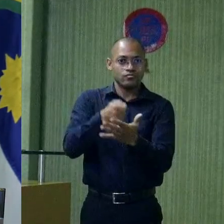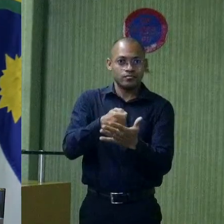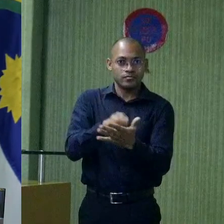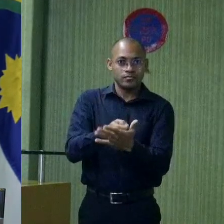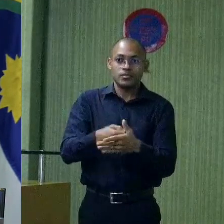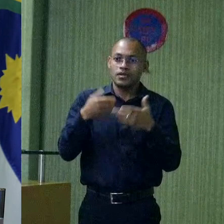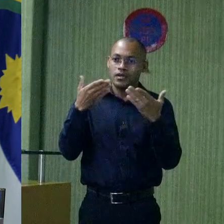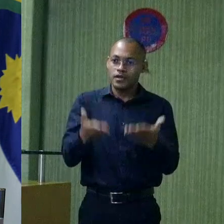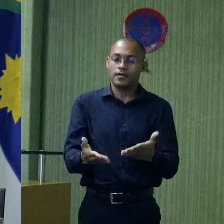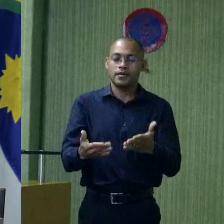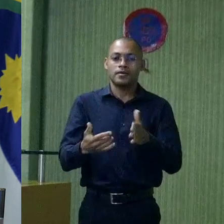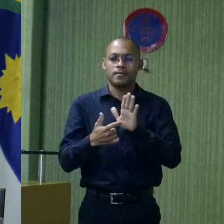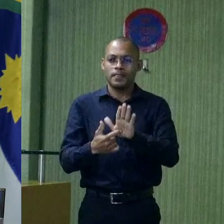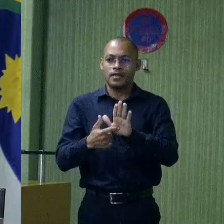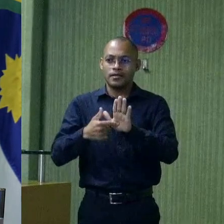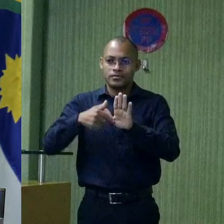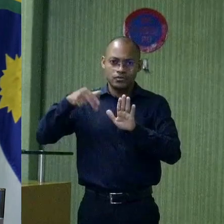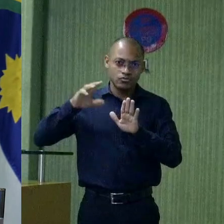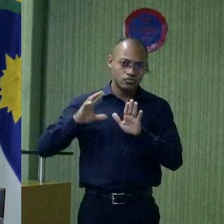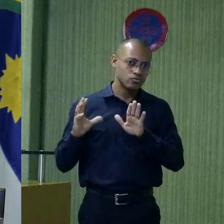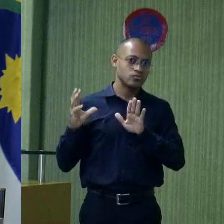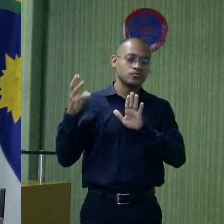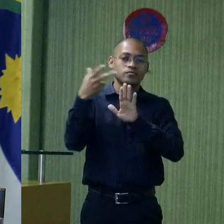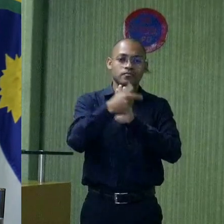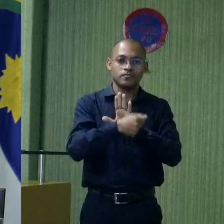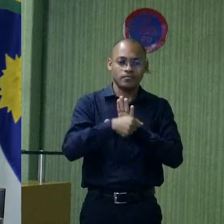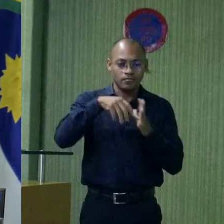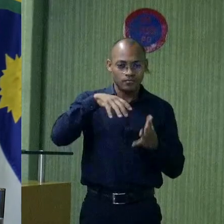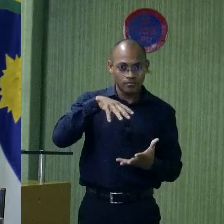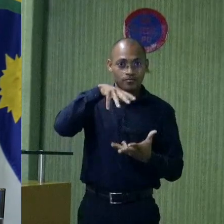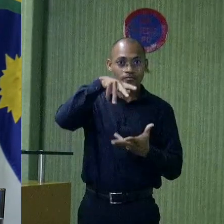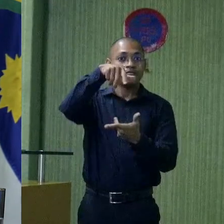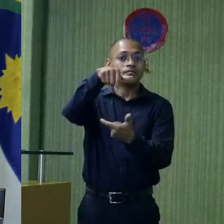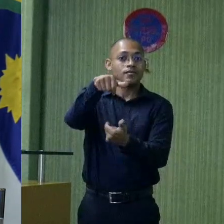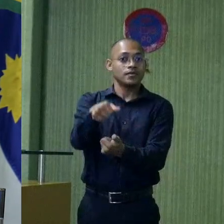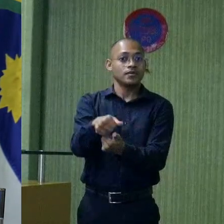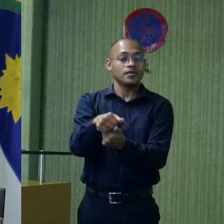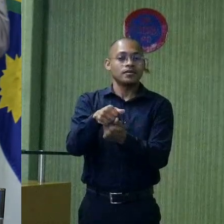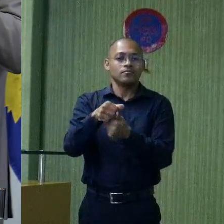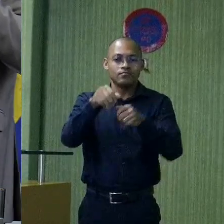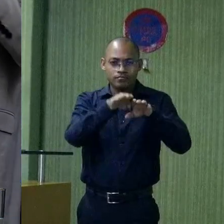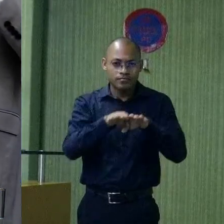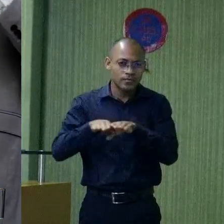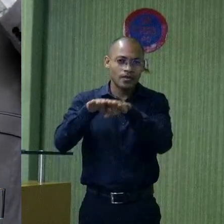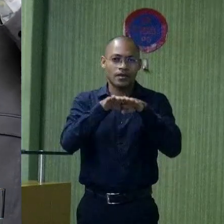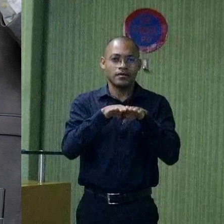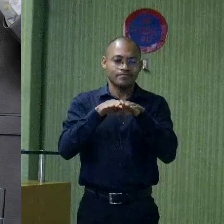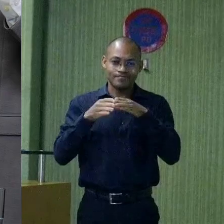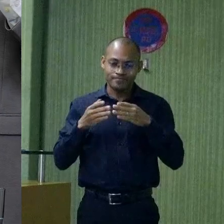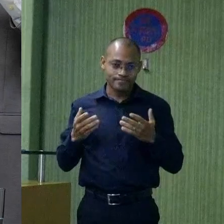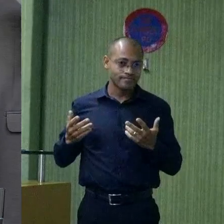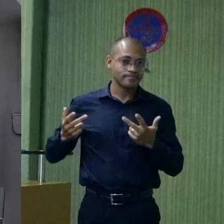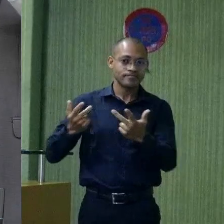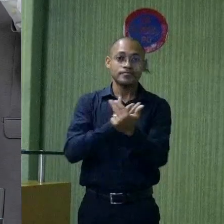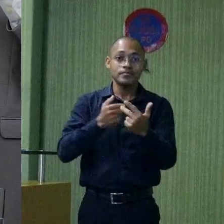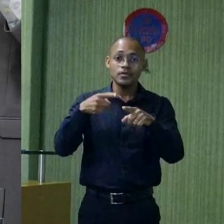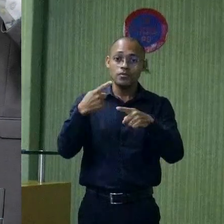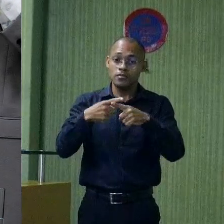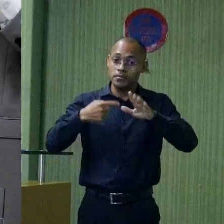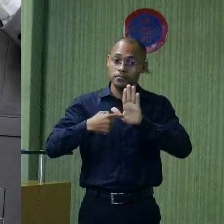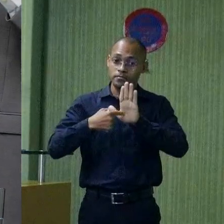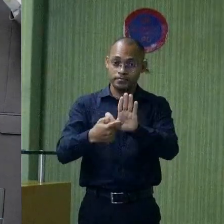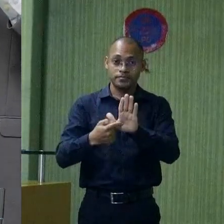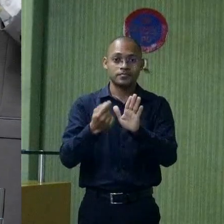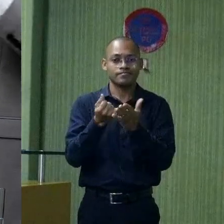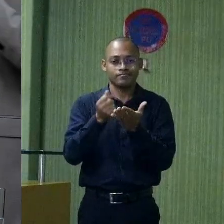Express a universalização garantia do padrão de qualidade e Equidade que foi um tema também muito mencionado aqui na questão dos recursos